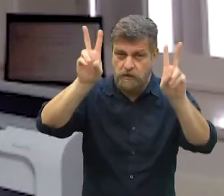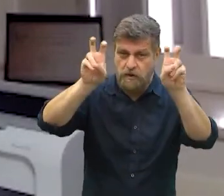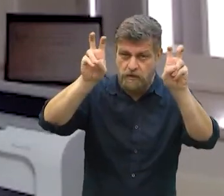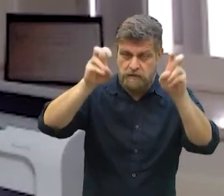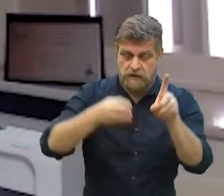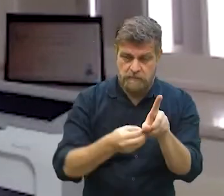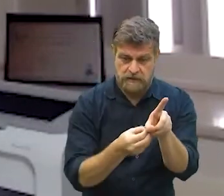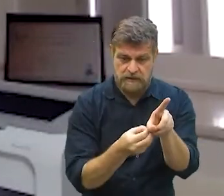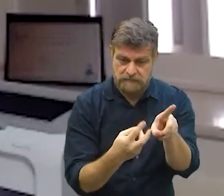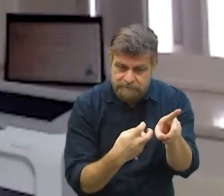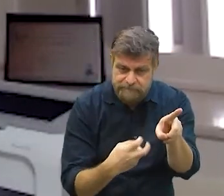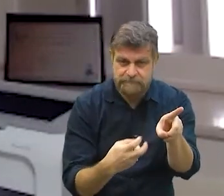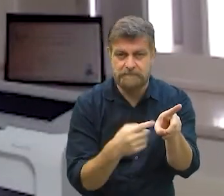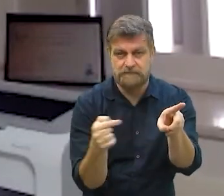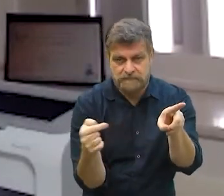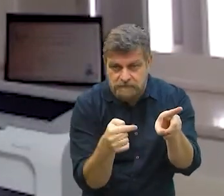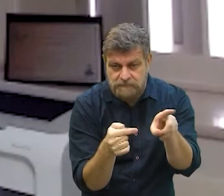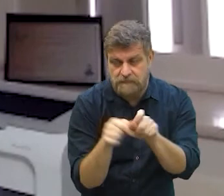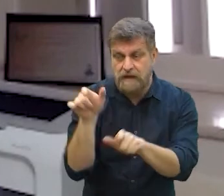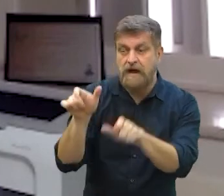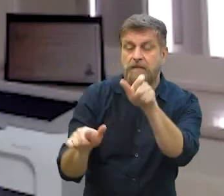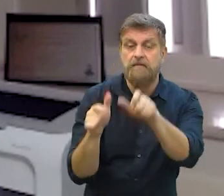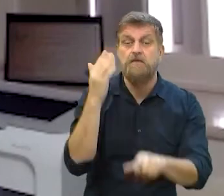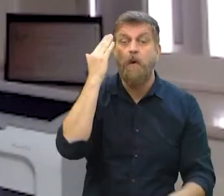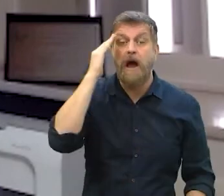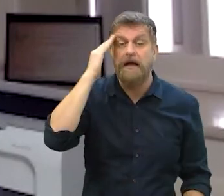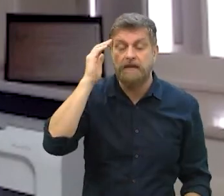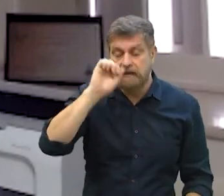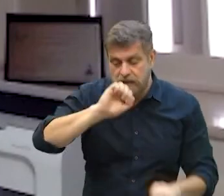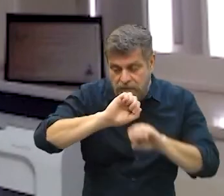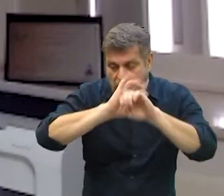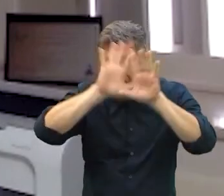sobre esse assunto, para educar os nossos pacientes, para falar mais